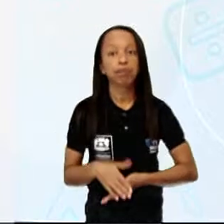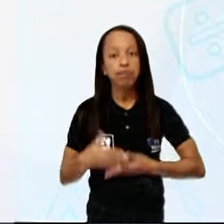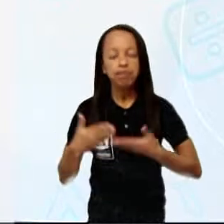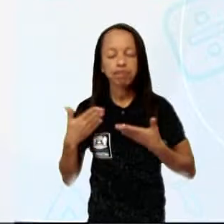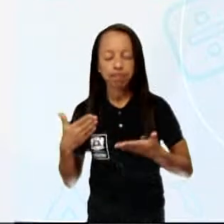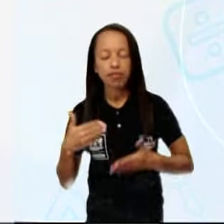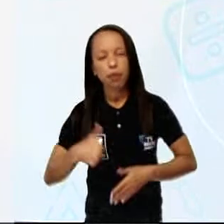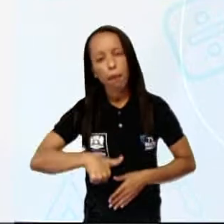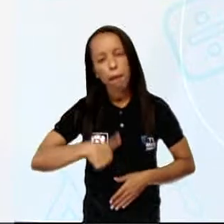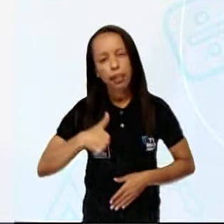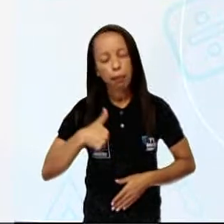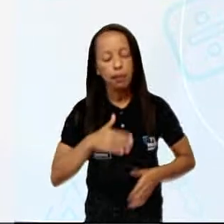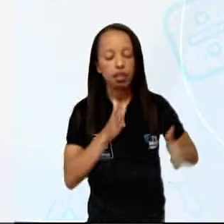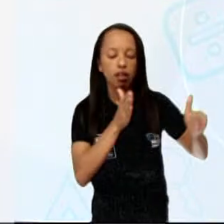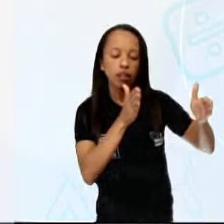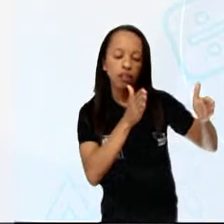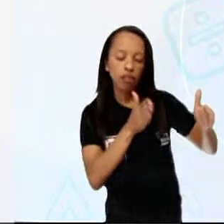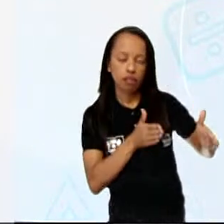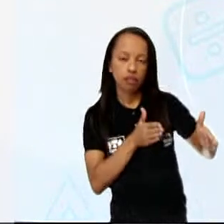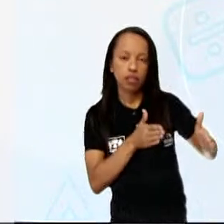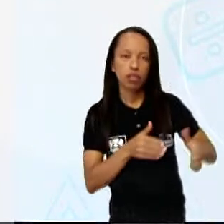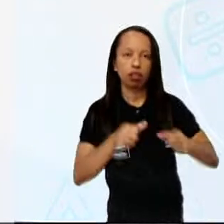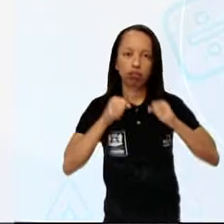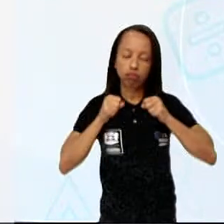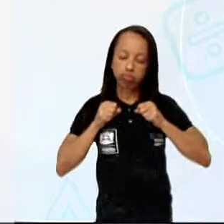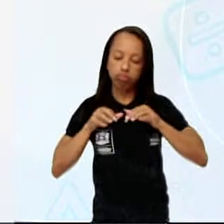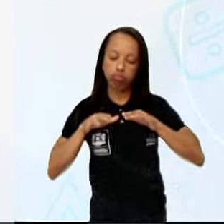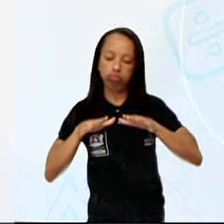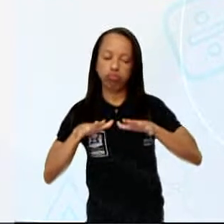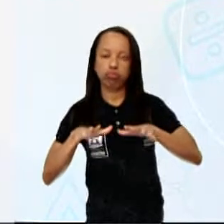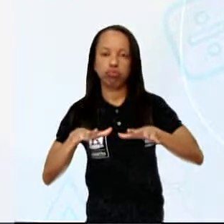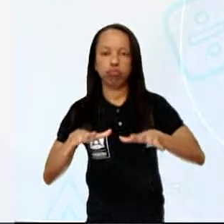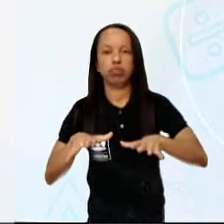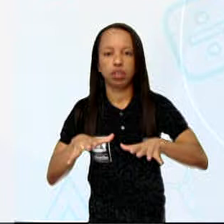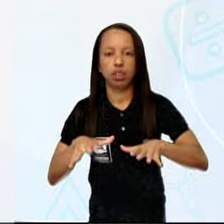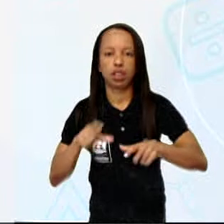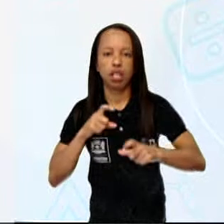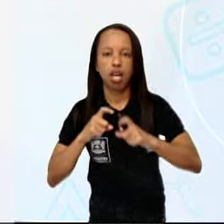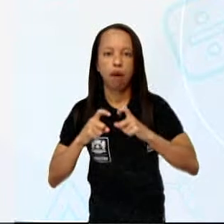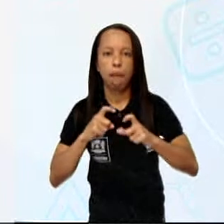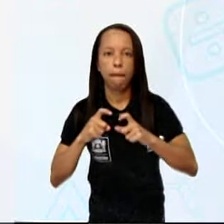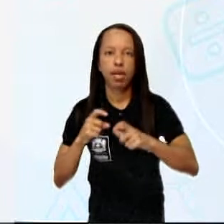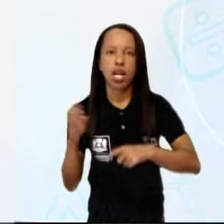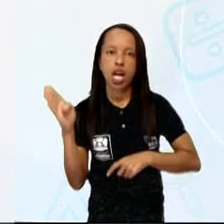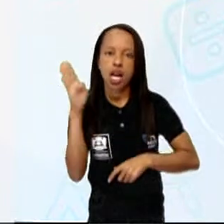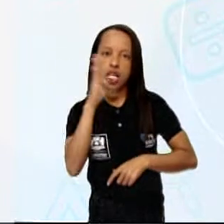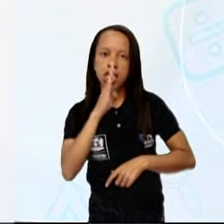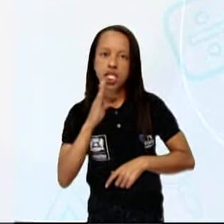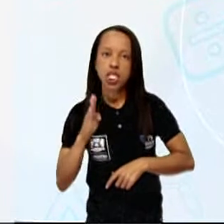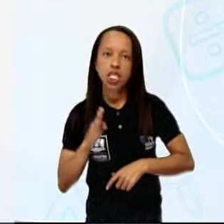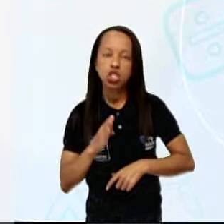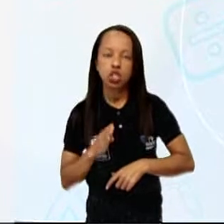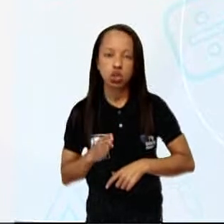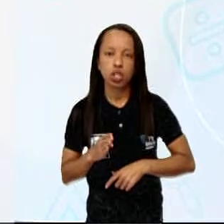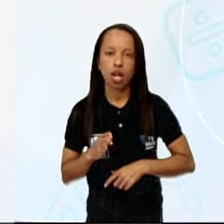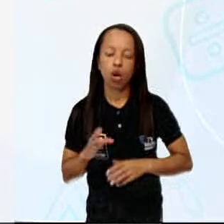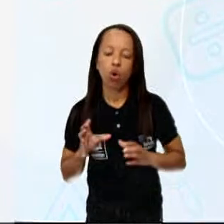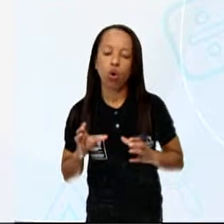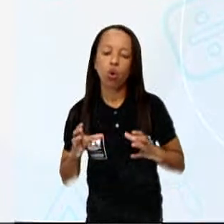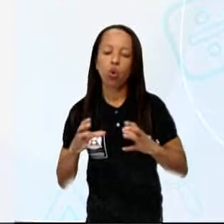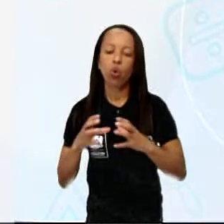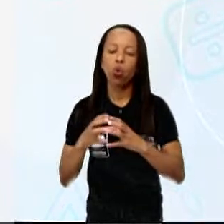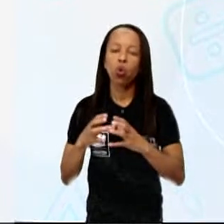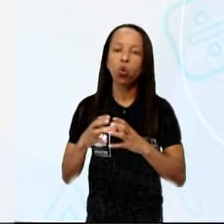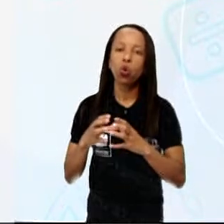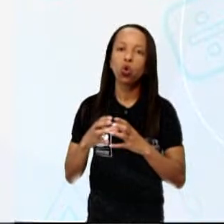Nacional Constituinte, que é a primeira etapa, a gente vai ver o grupo desses revolucionários